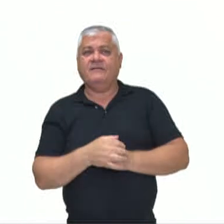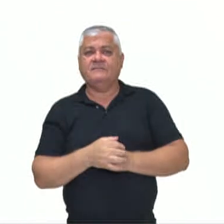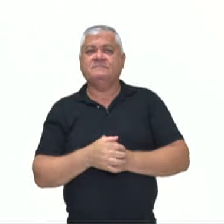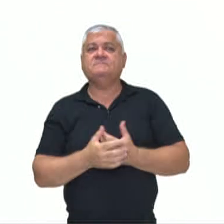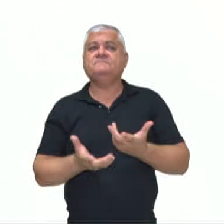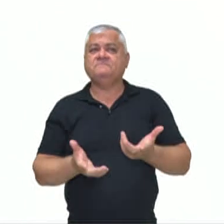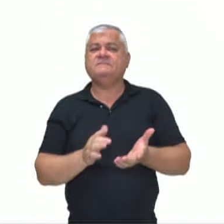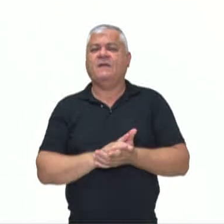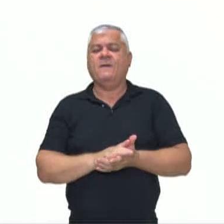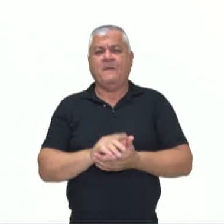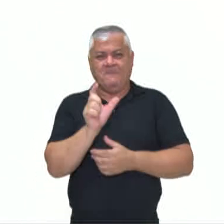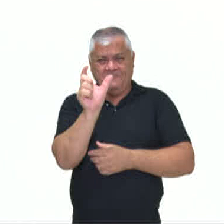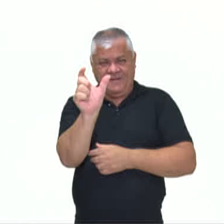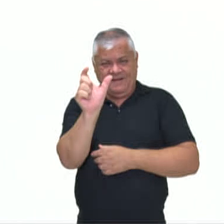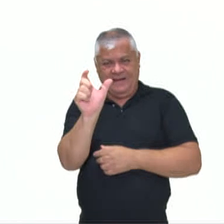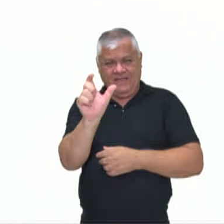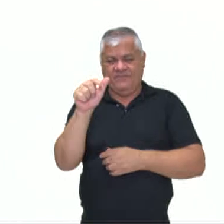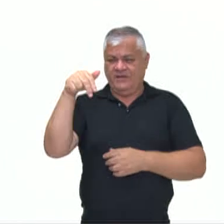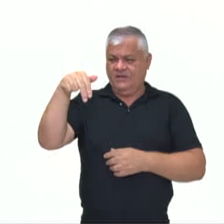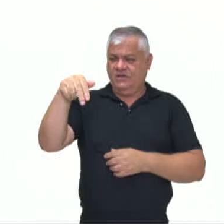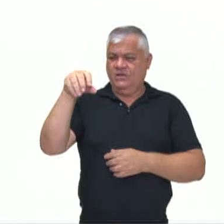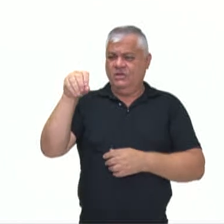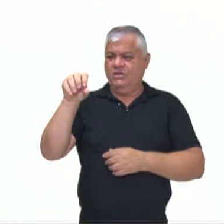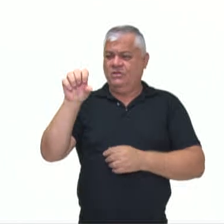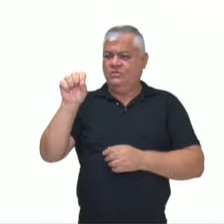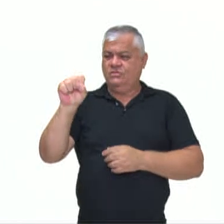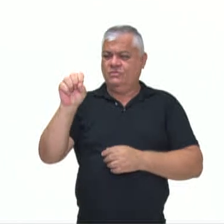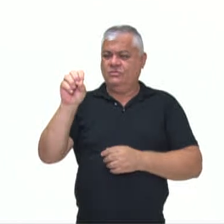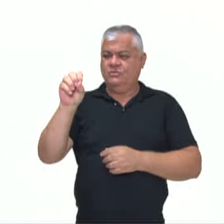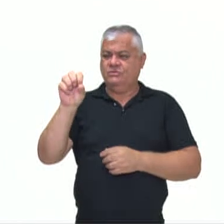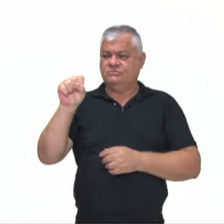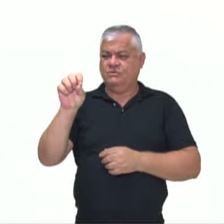parece? Observem que essas palavras que estão sublinhadas.